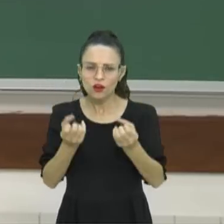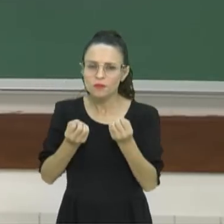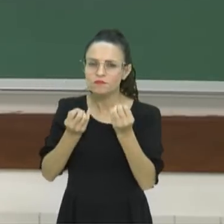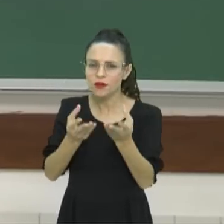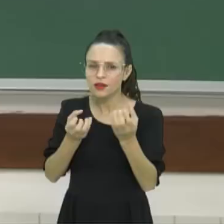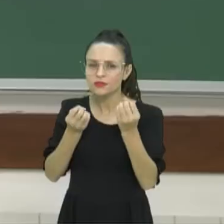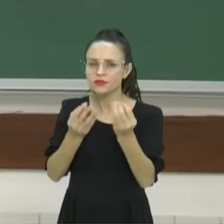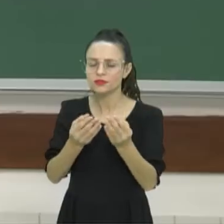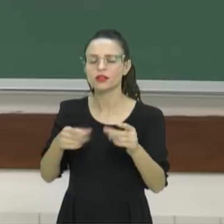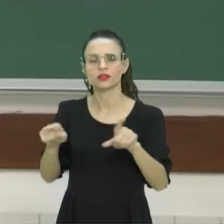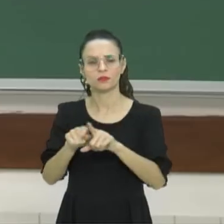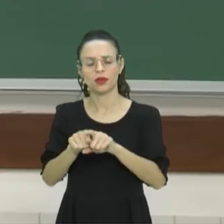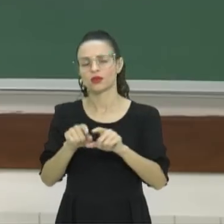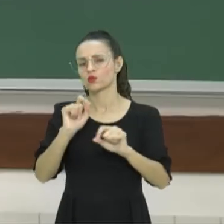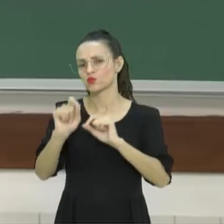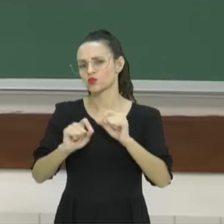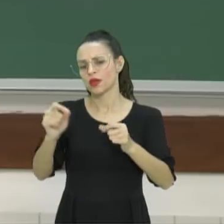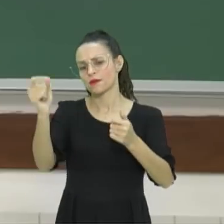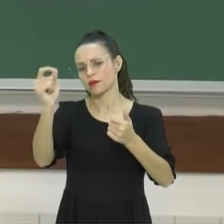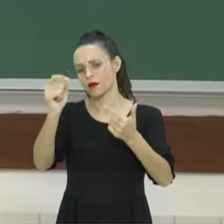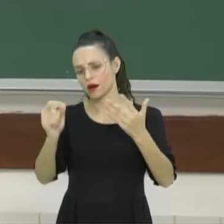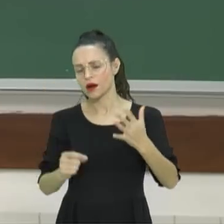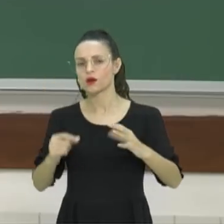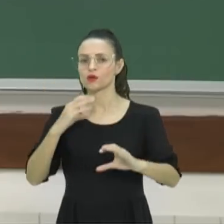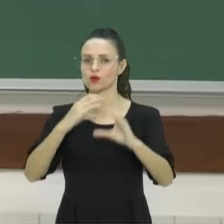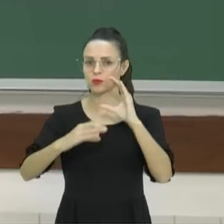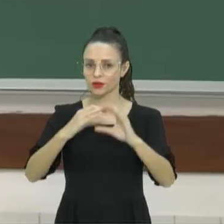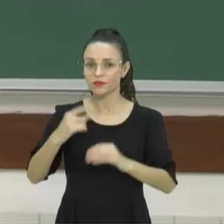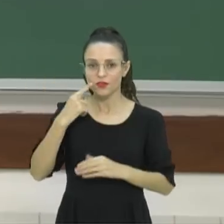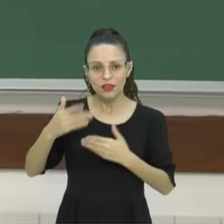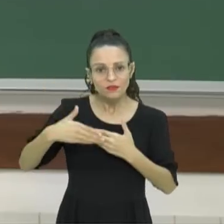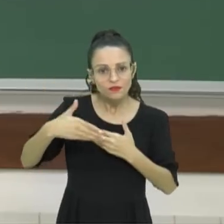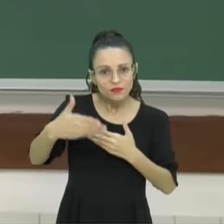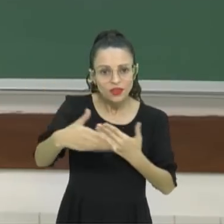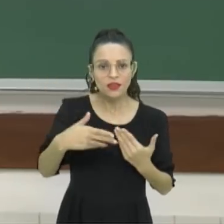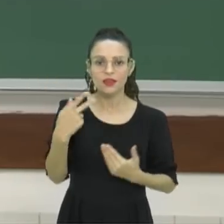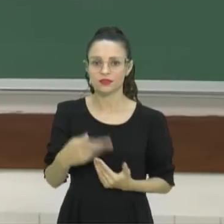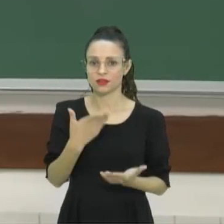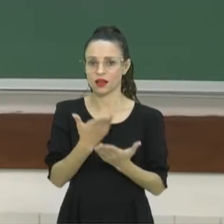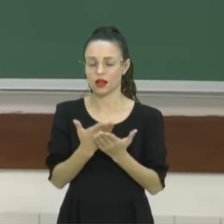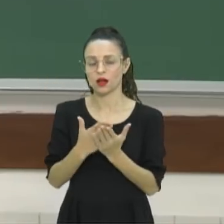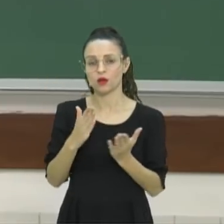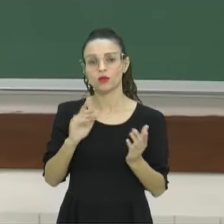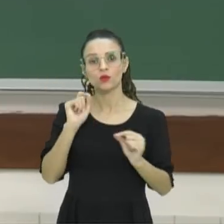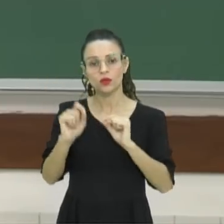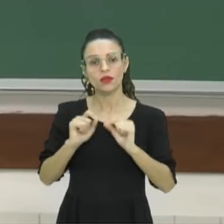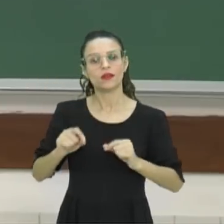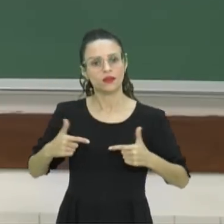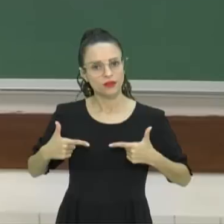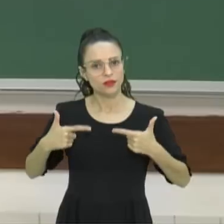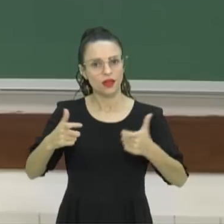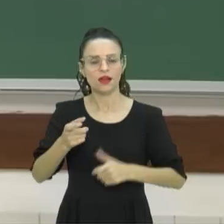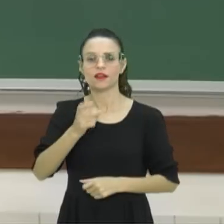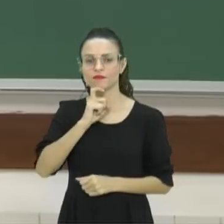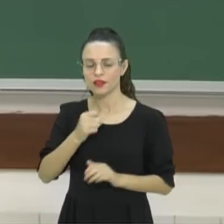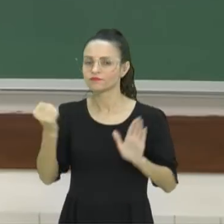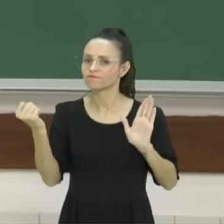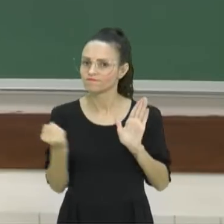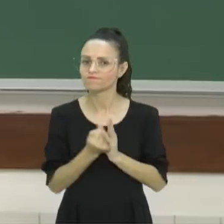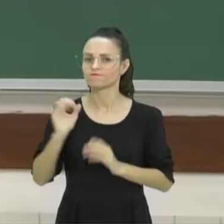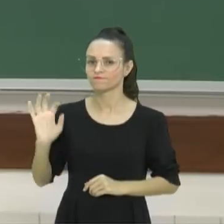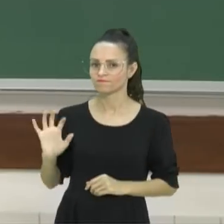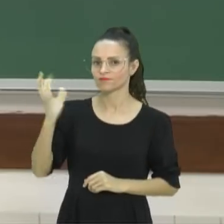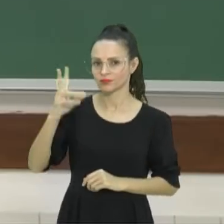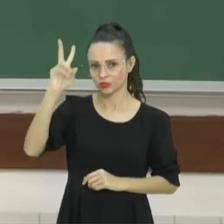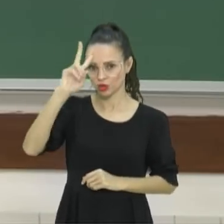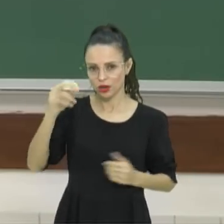de meios de comunicação, né? Então a gente vai ver na sequência aqui da aula que a Guerra Fria foi um evento histórico que